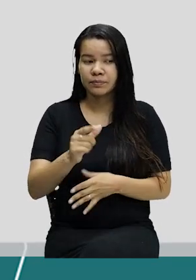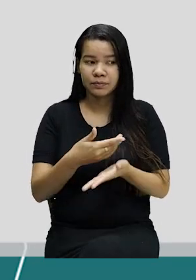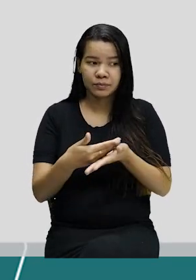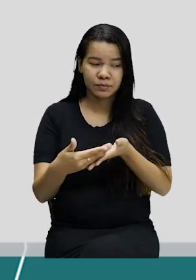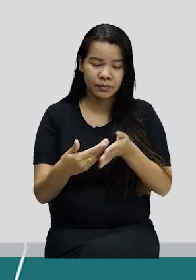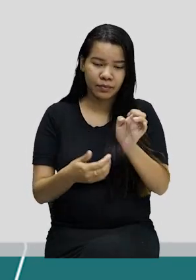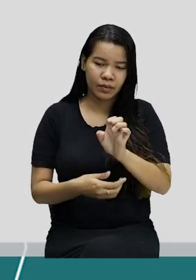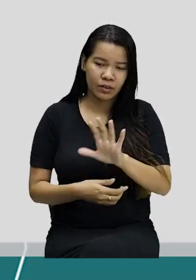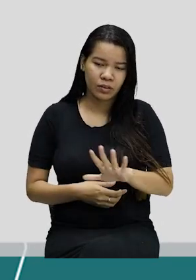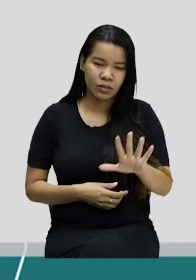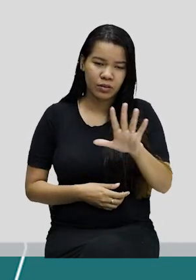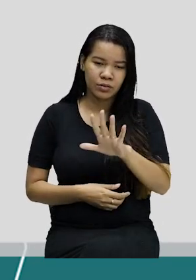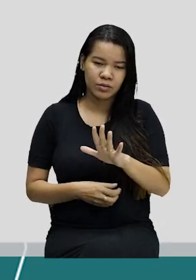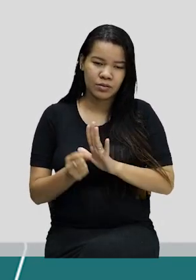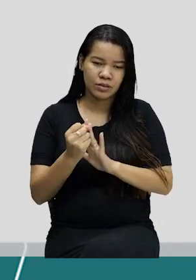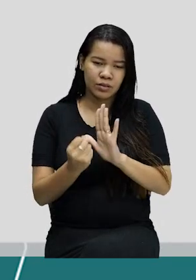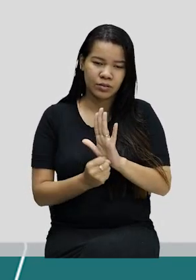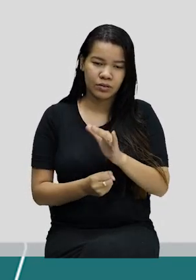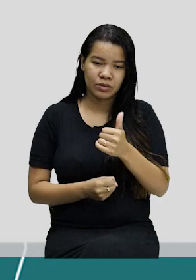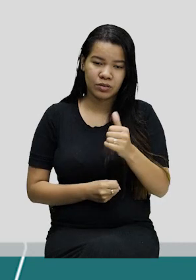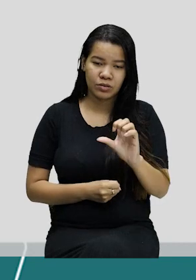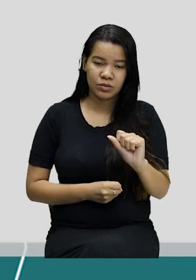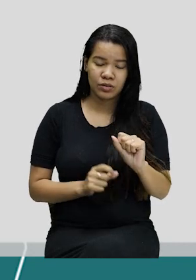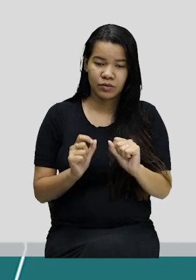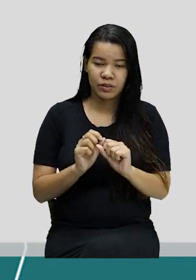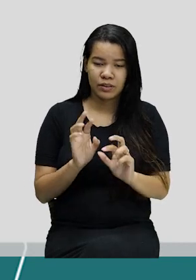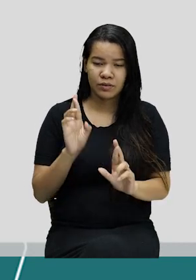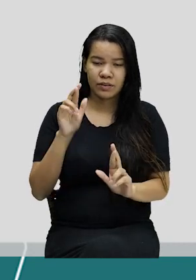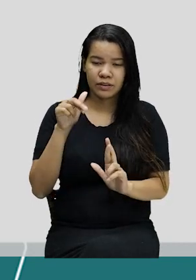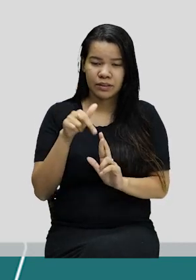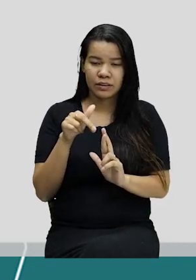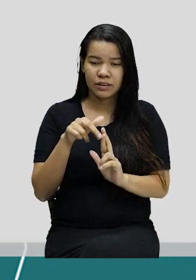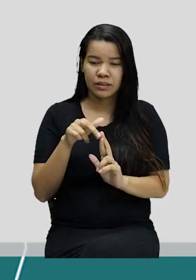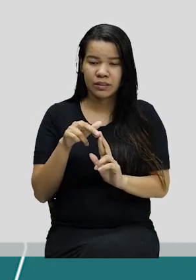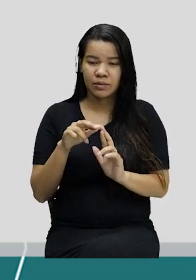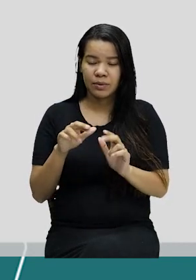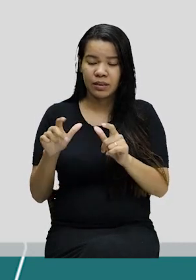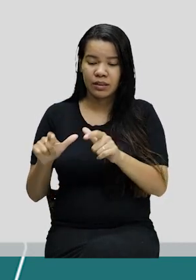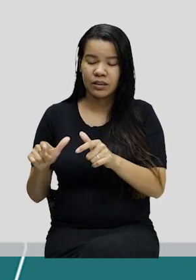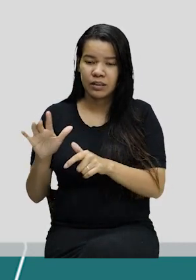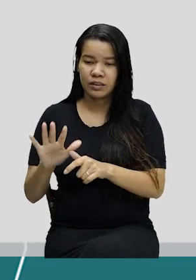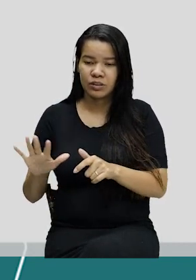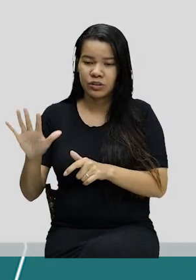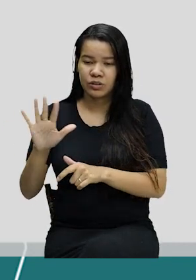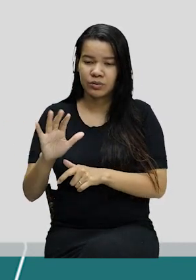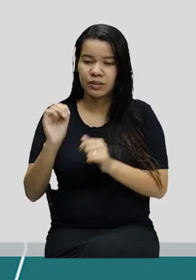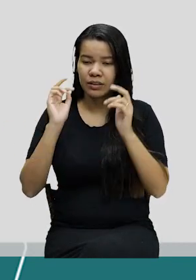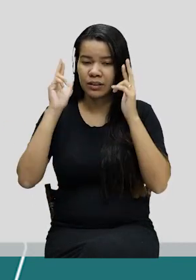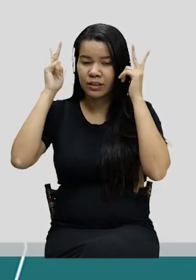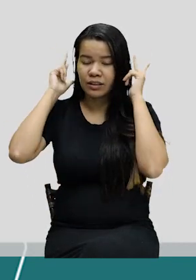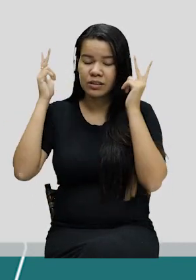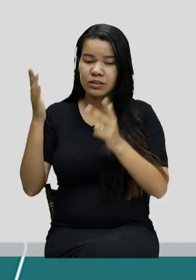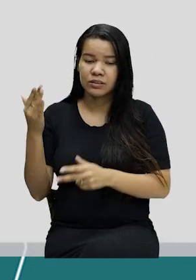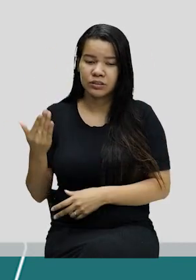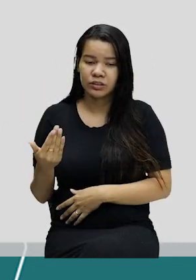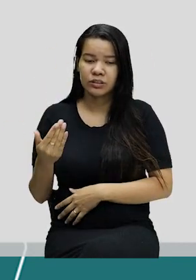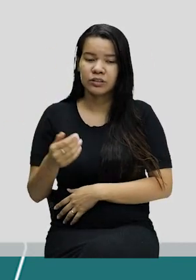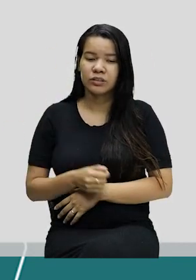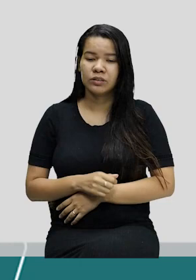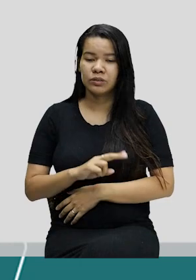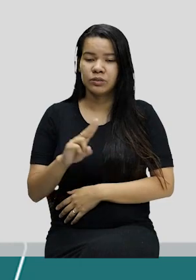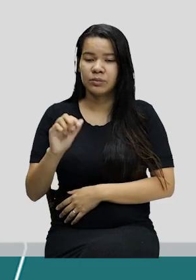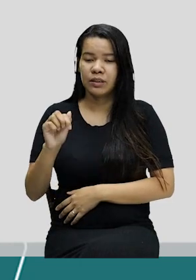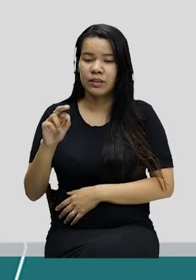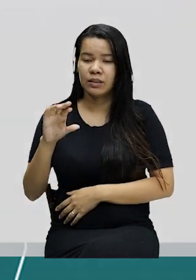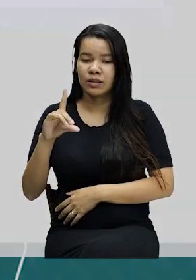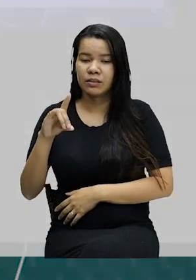nome arcadismo faz referência à Arcádia, região da Grécia Antiga. Na mitologia grega, era a morada de Pan, o